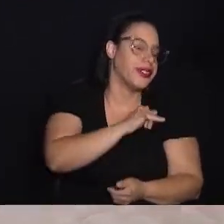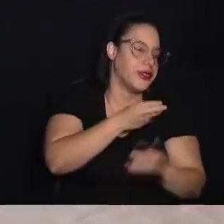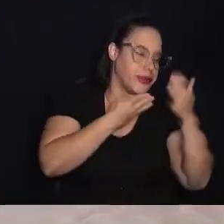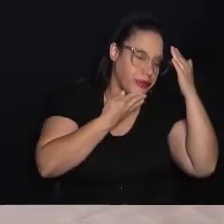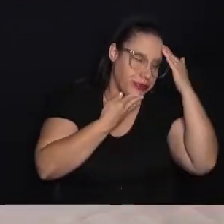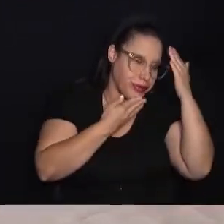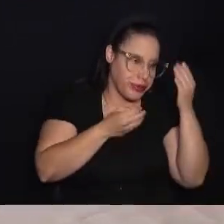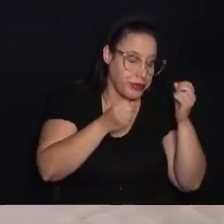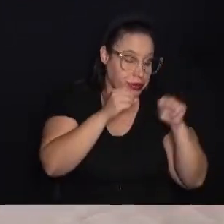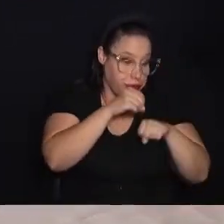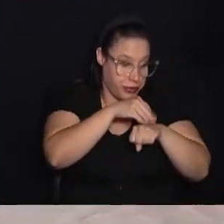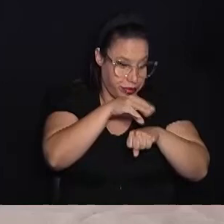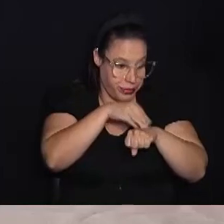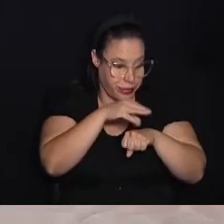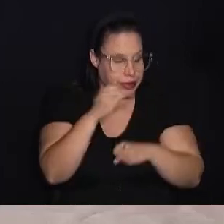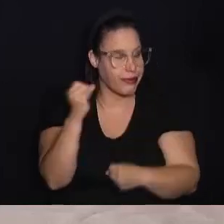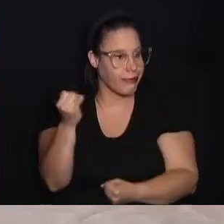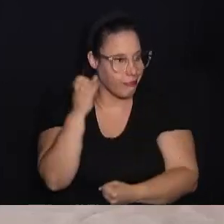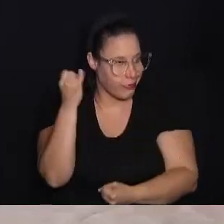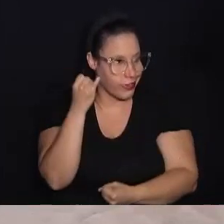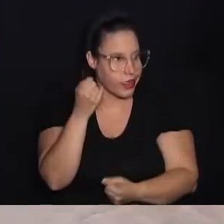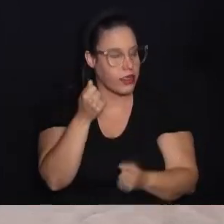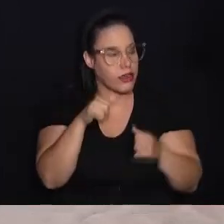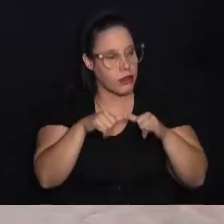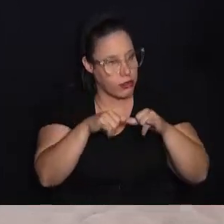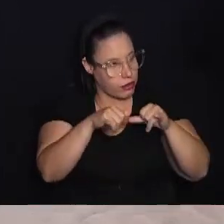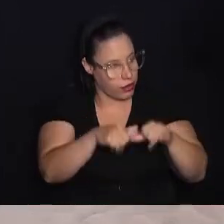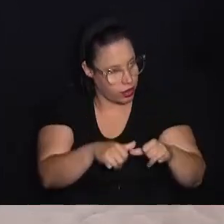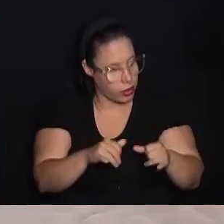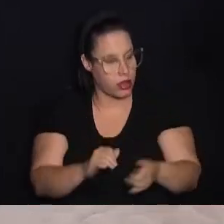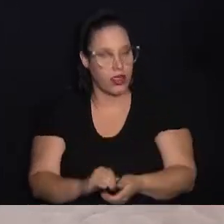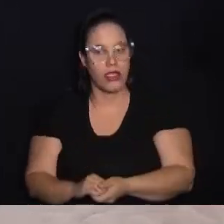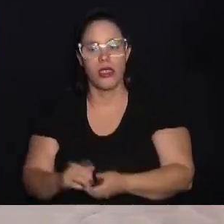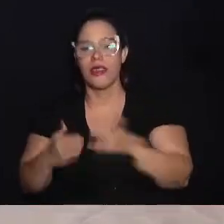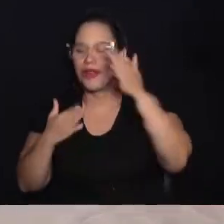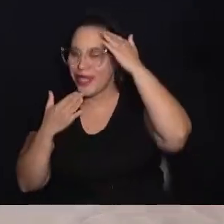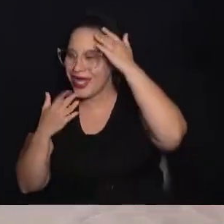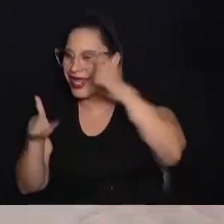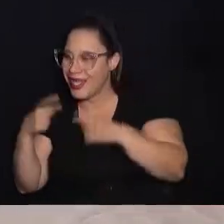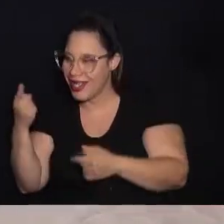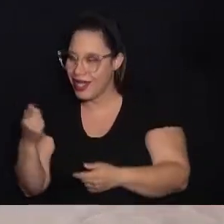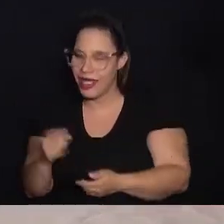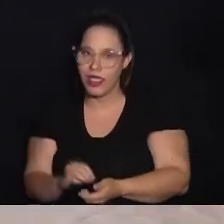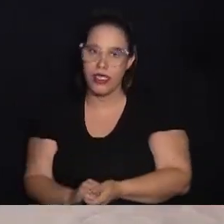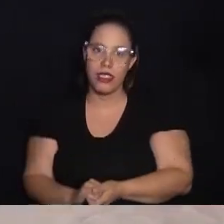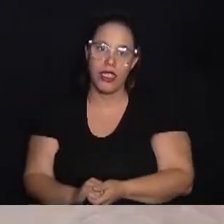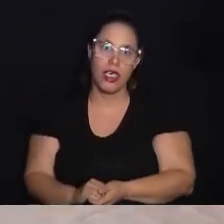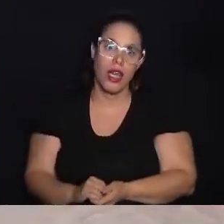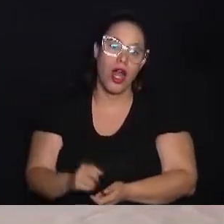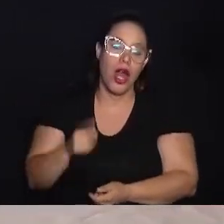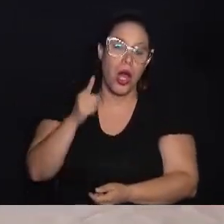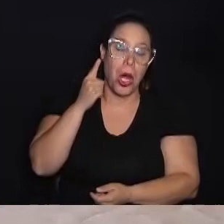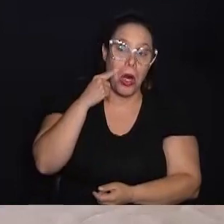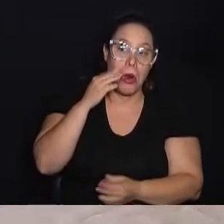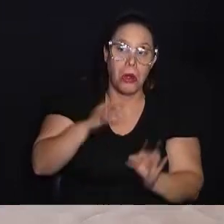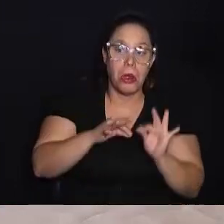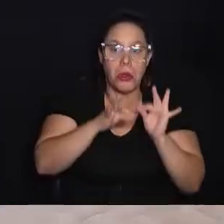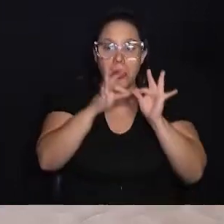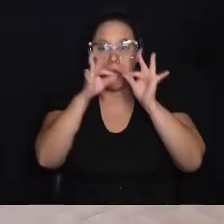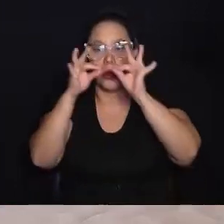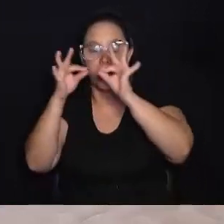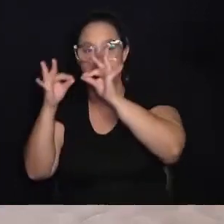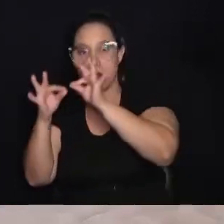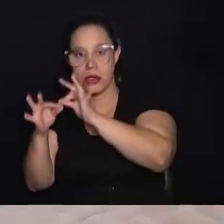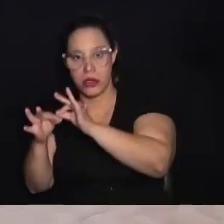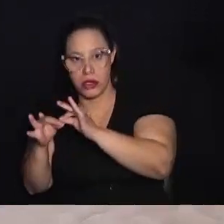todas essas dicas importantes na hora de fazer as compras. Obrigado, até as próximas oportunidades. E pessoal, não se esqueçam de acompanhar toda a nossa